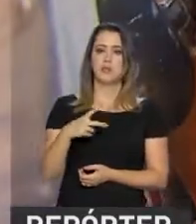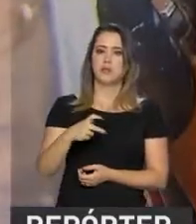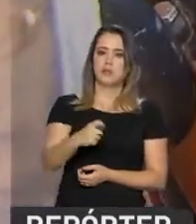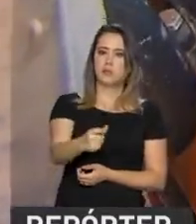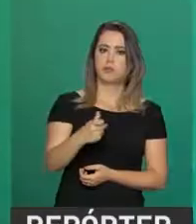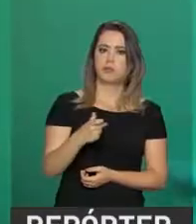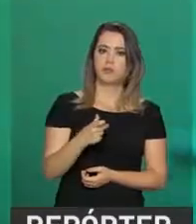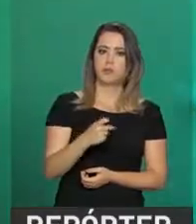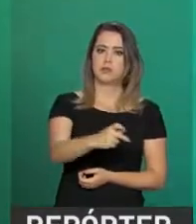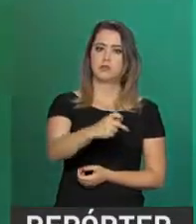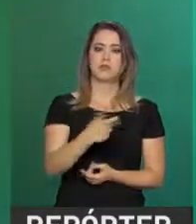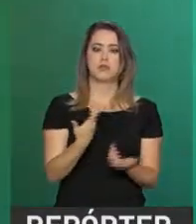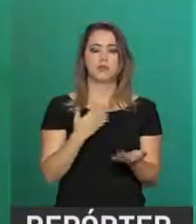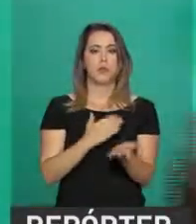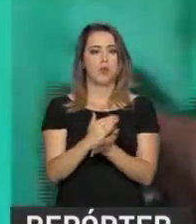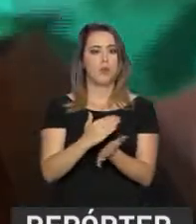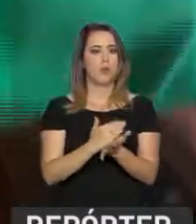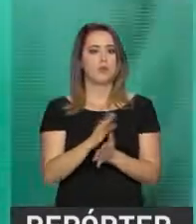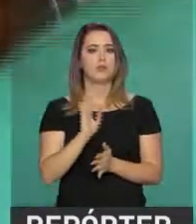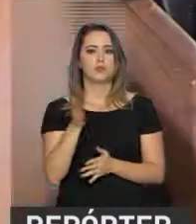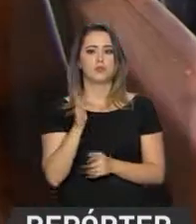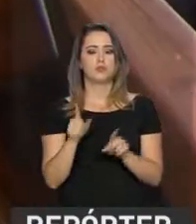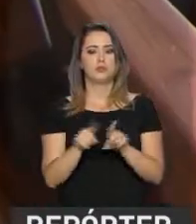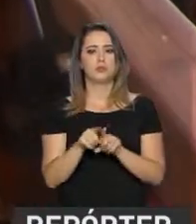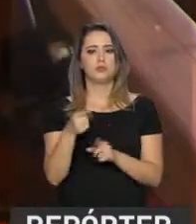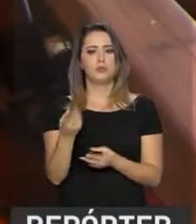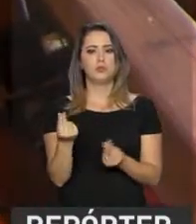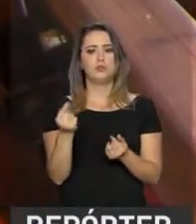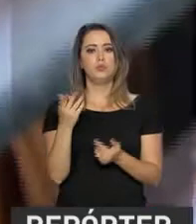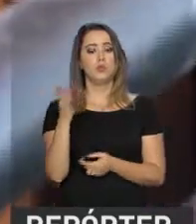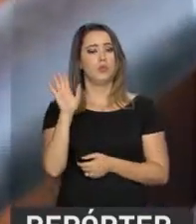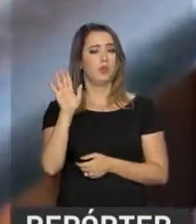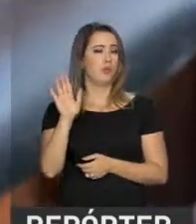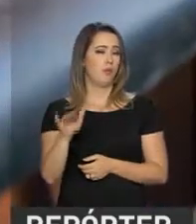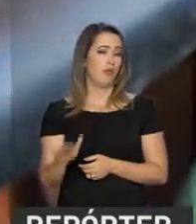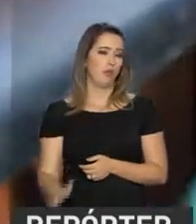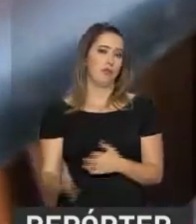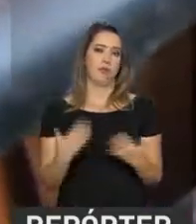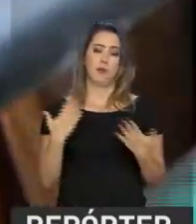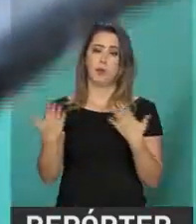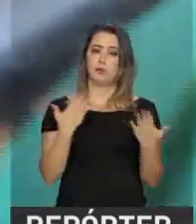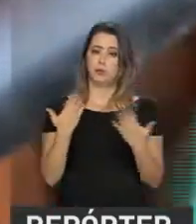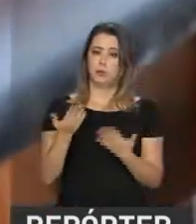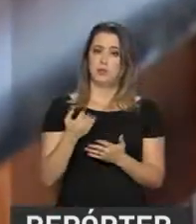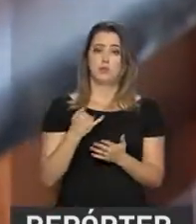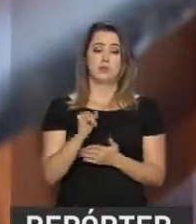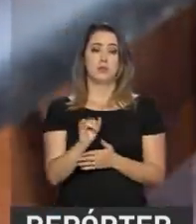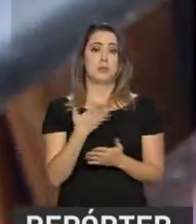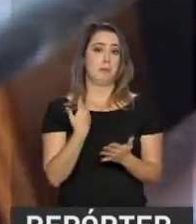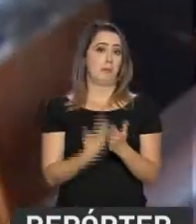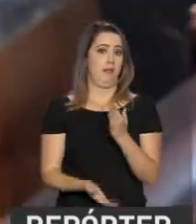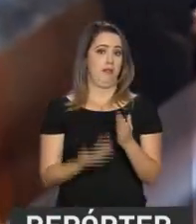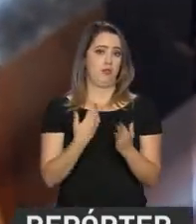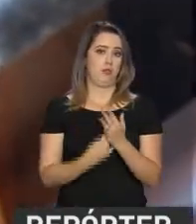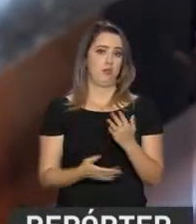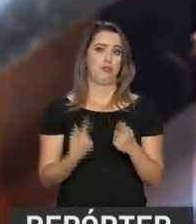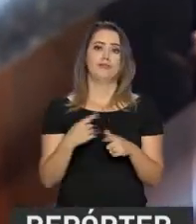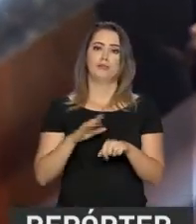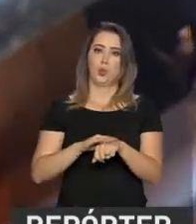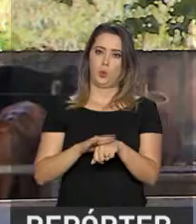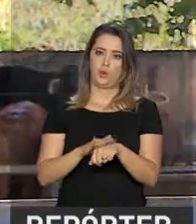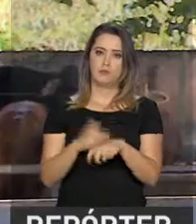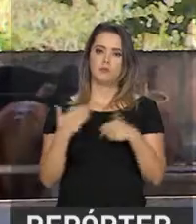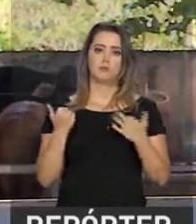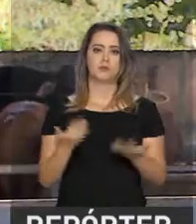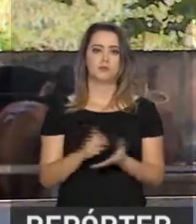animais já no início da campanha. Segundo ele, o custo da vacinação é baixo se comparado com os prejuízos que a doença pode